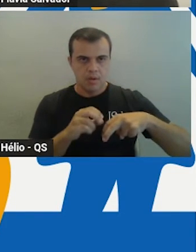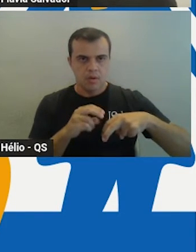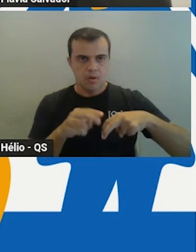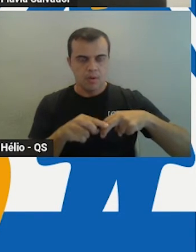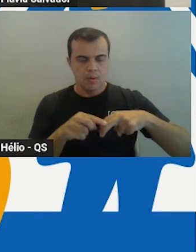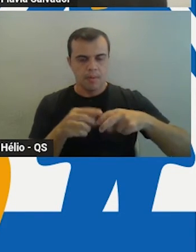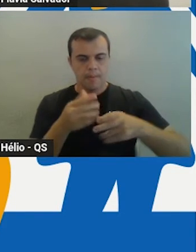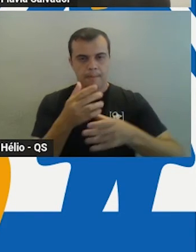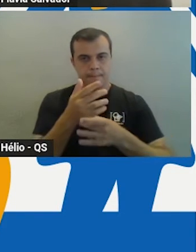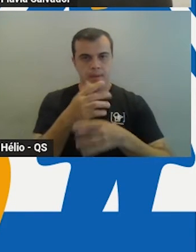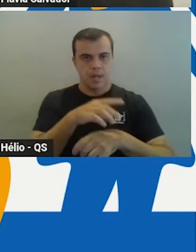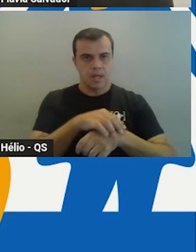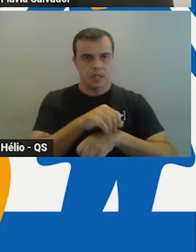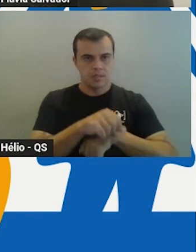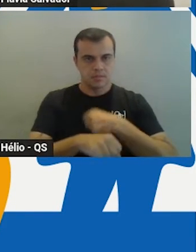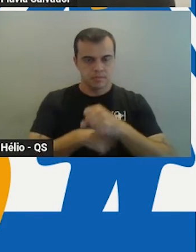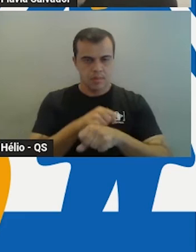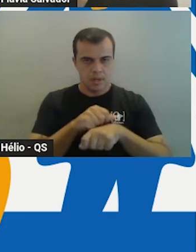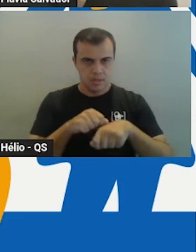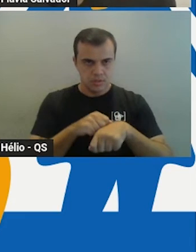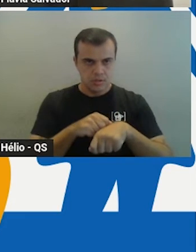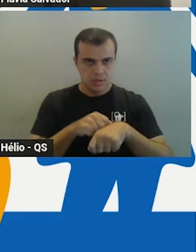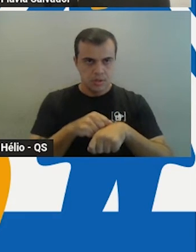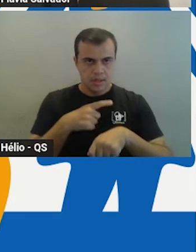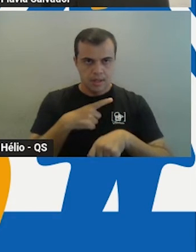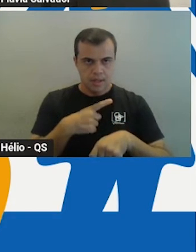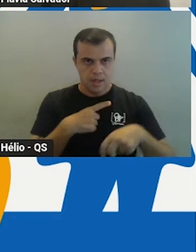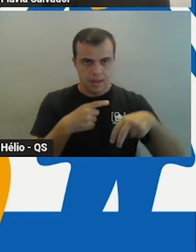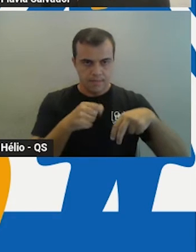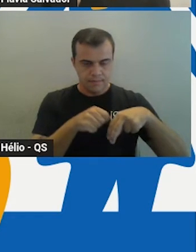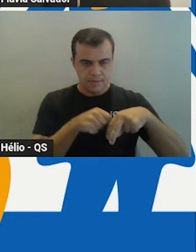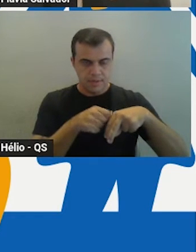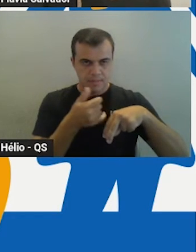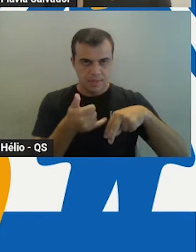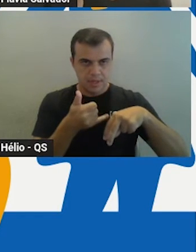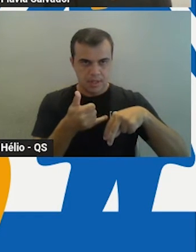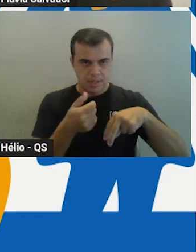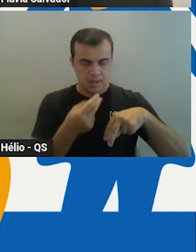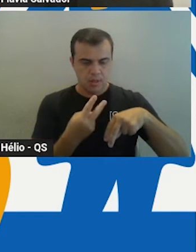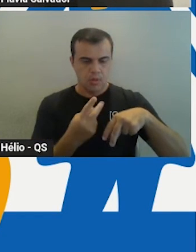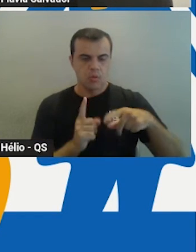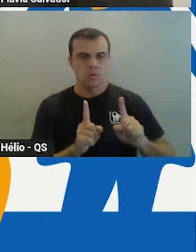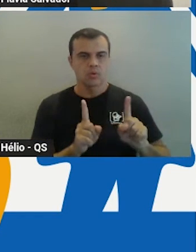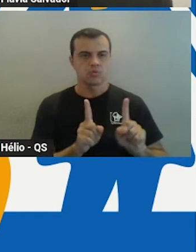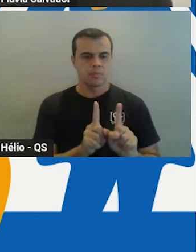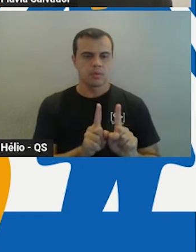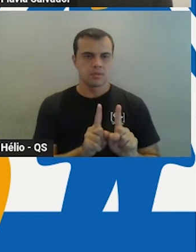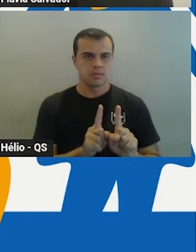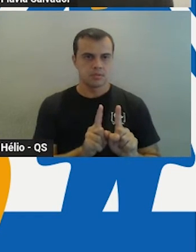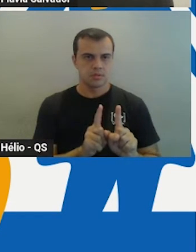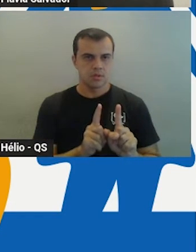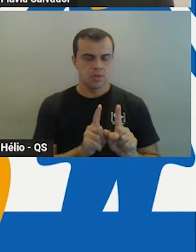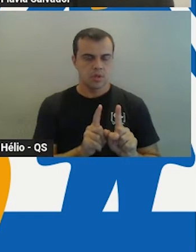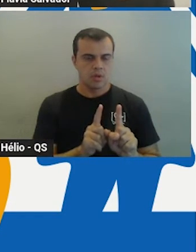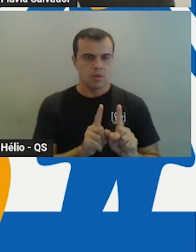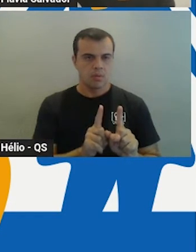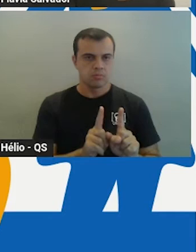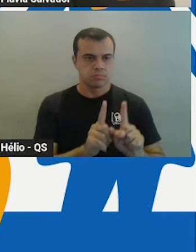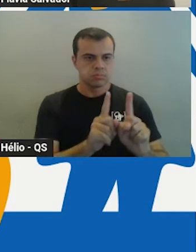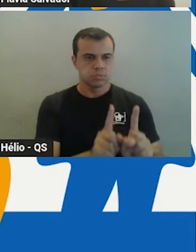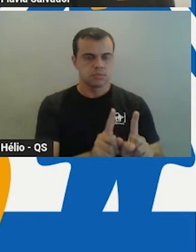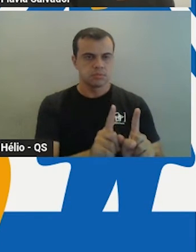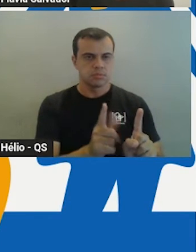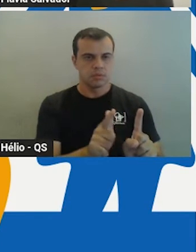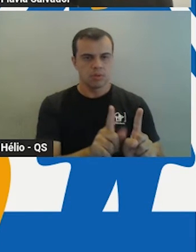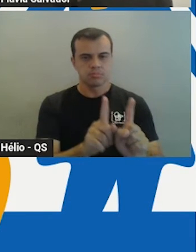um bracinho, e eles vão fazer a brincadeira de duplas. Então, são dois coelhinhos que vão sair de